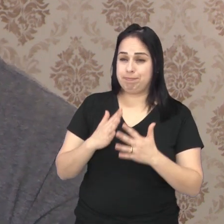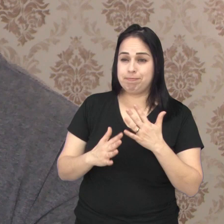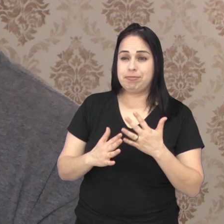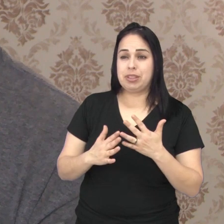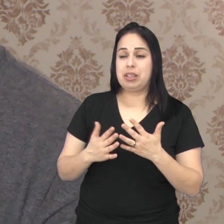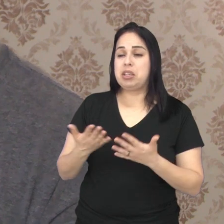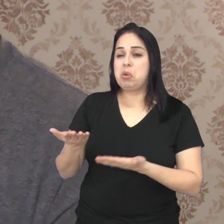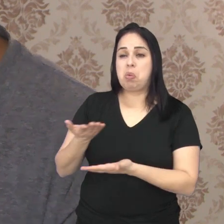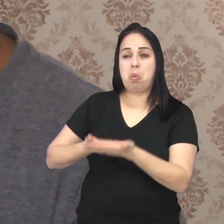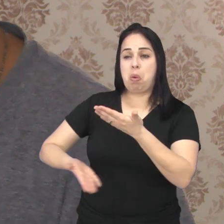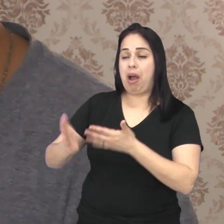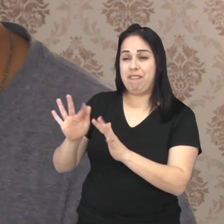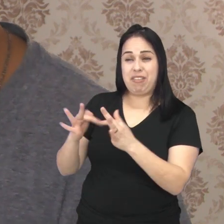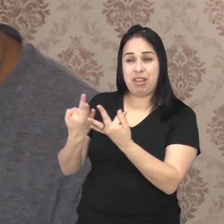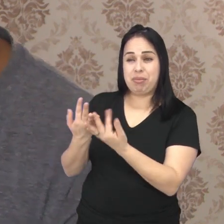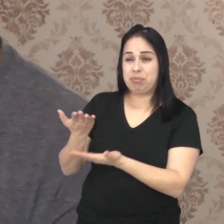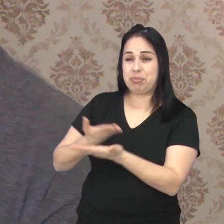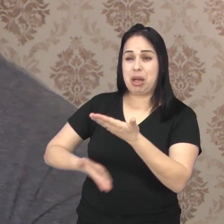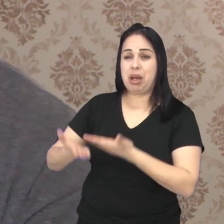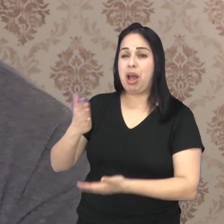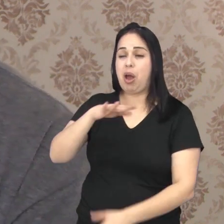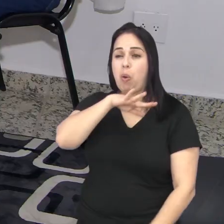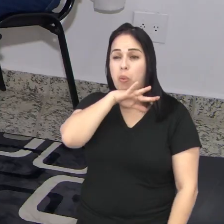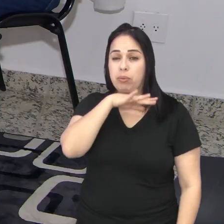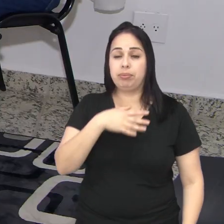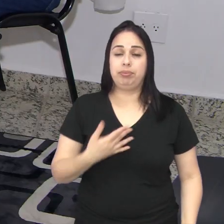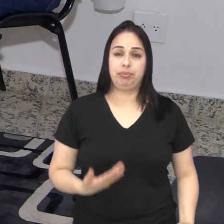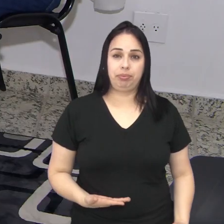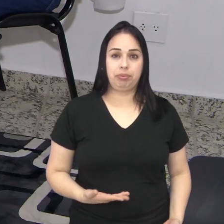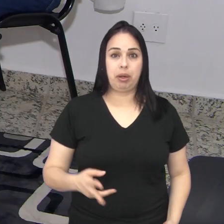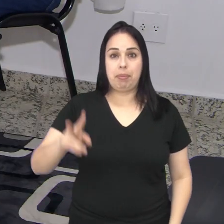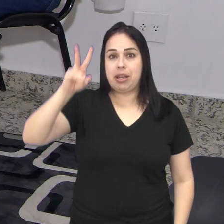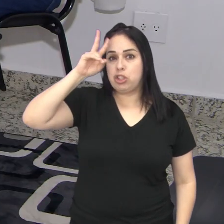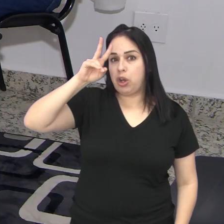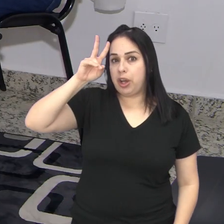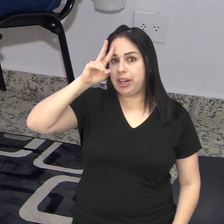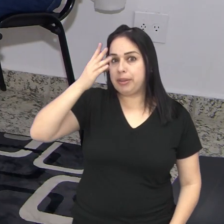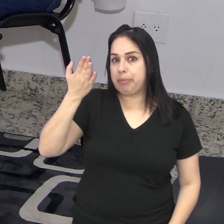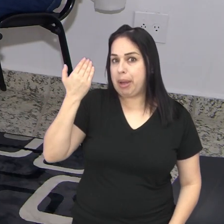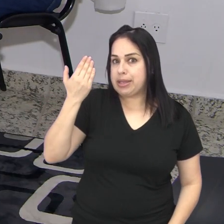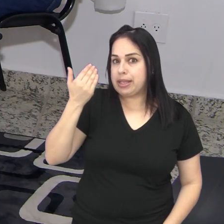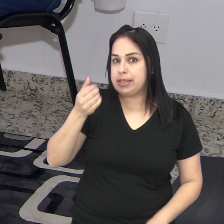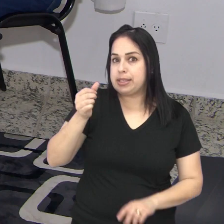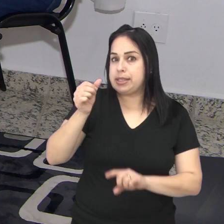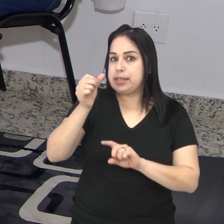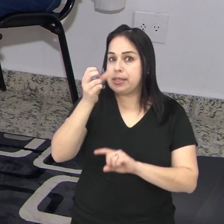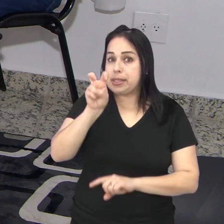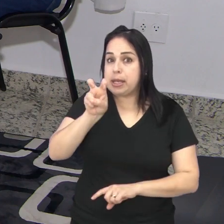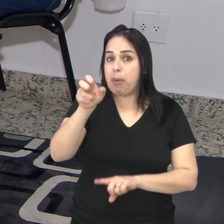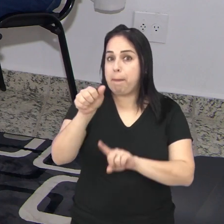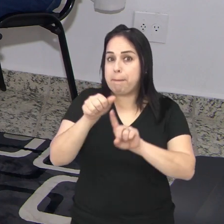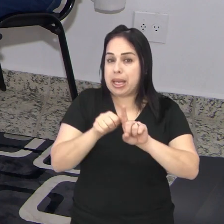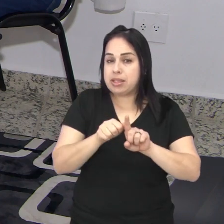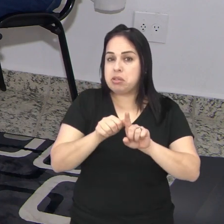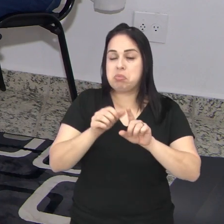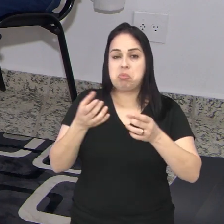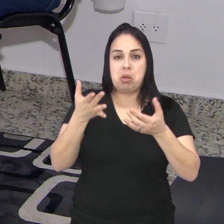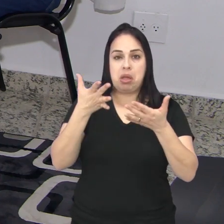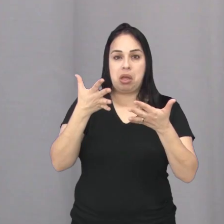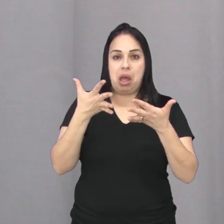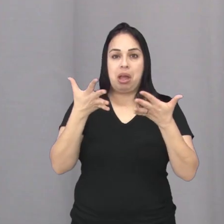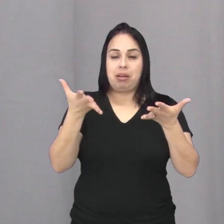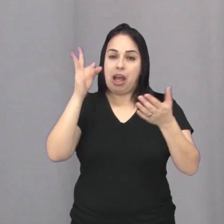também, o convívio com a minha família, tudo. Uma história que há 5 meses ele decidiu deixar no